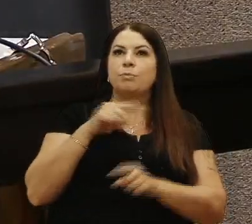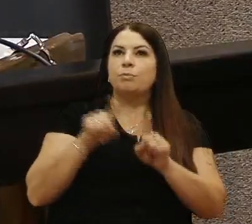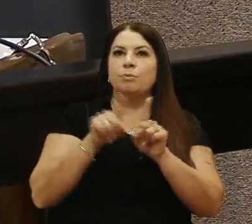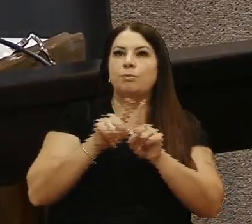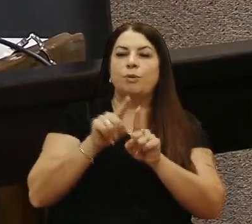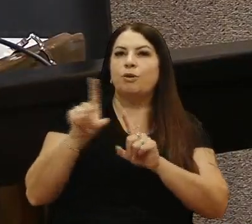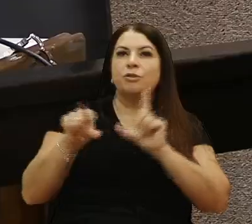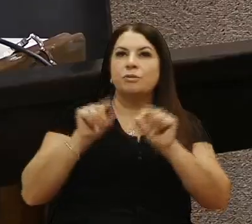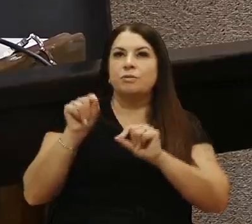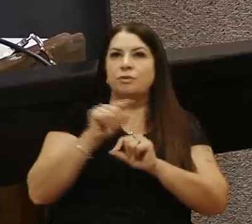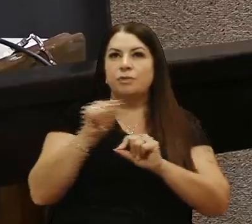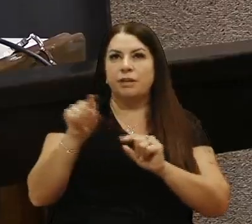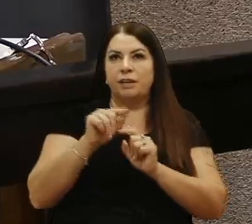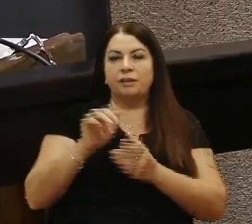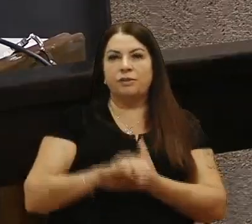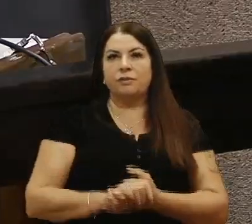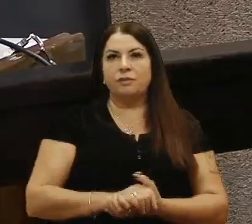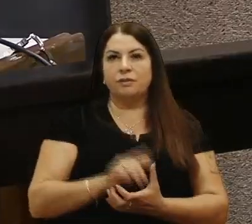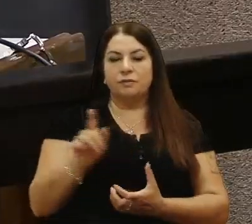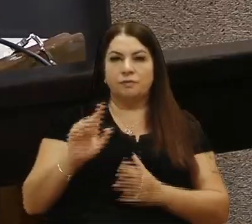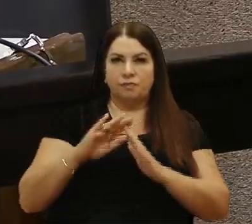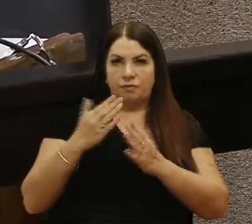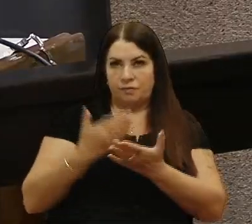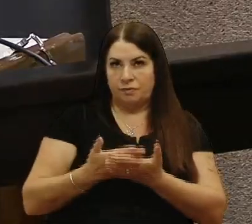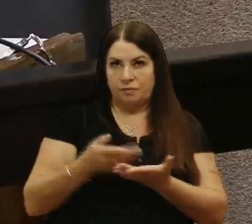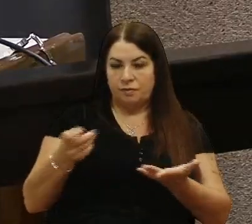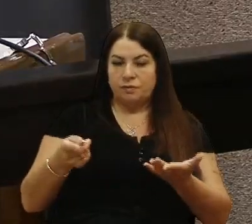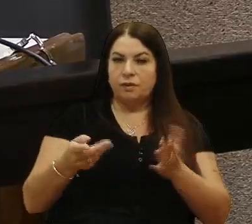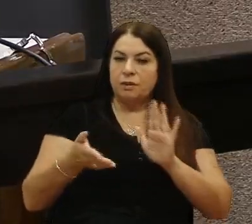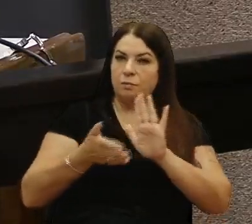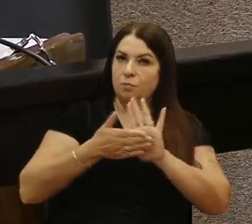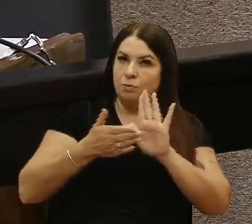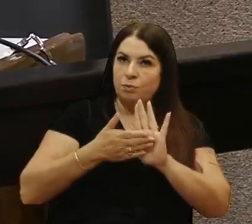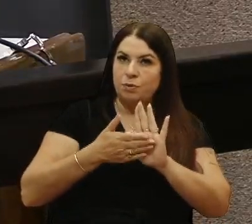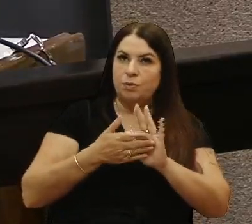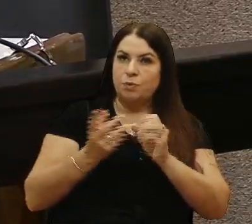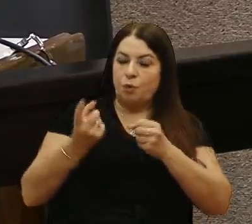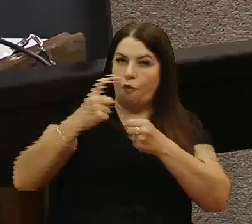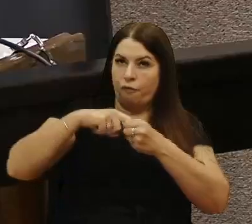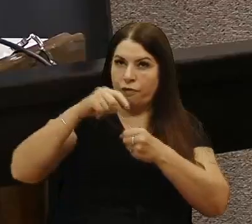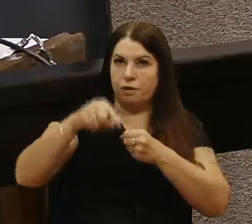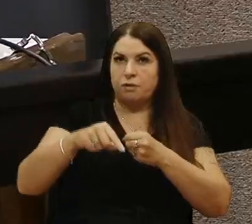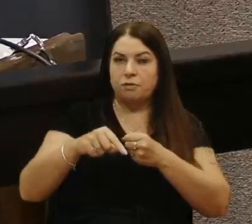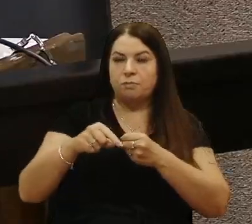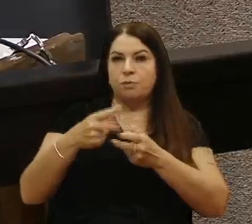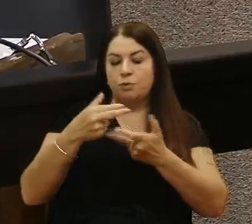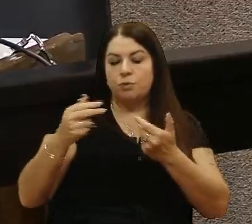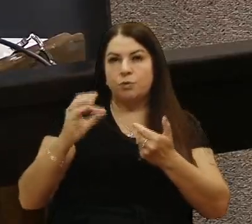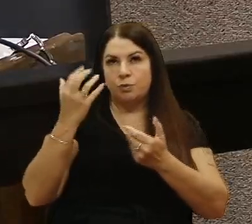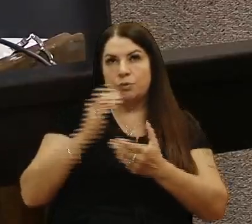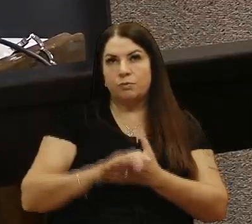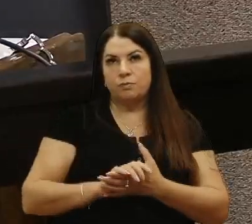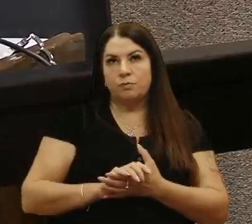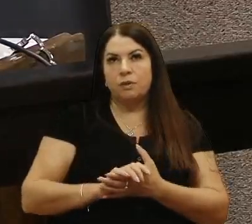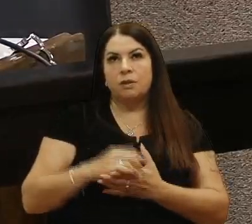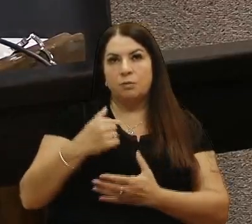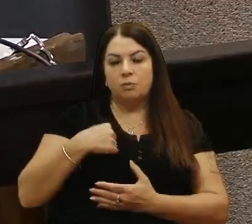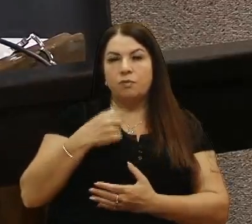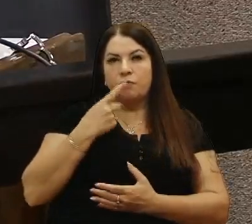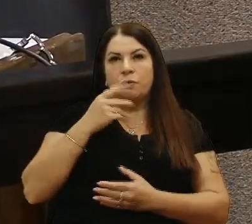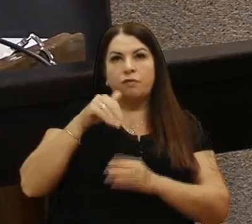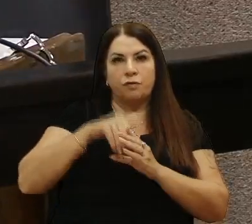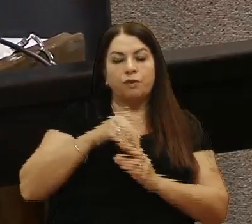decisão, decidirem qual escola. Mas aqui se propicia um convênio para que essas coisas aconteçam. Eu, como eu disse,